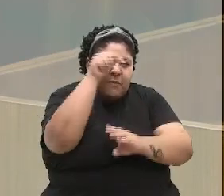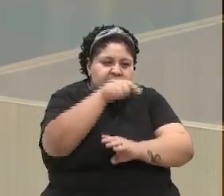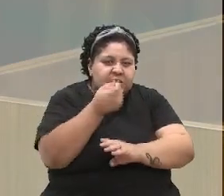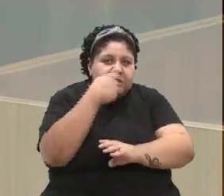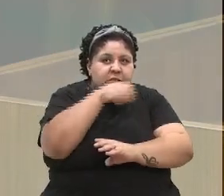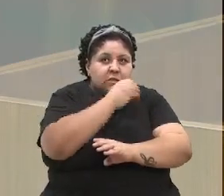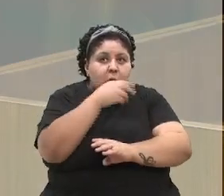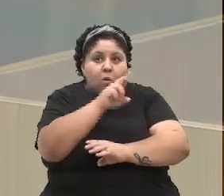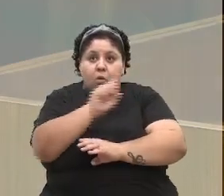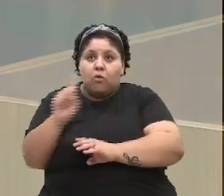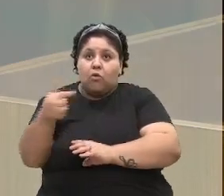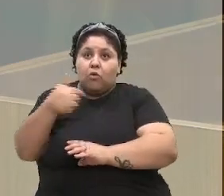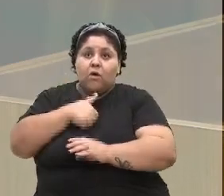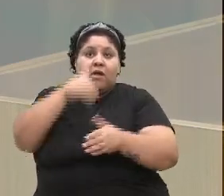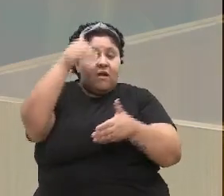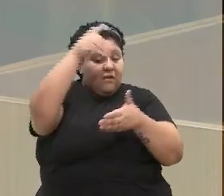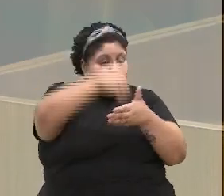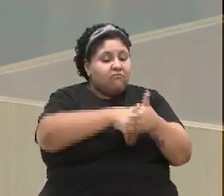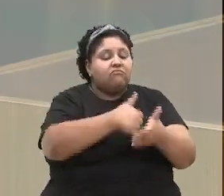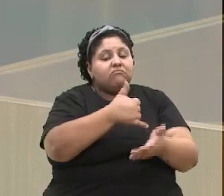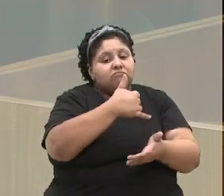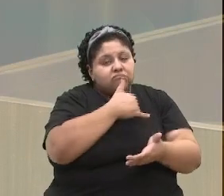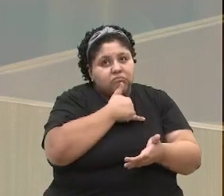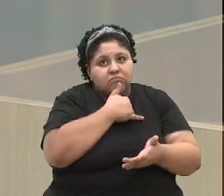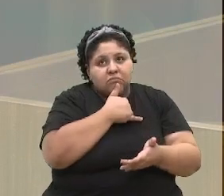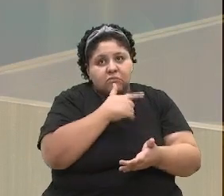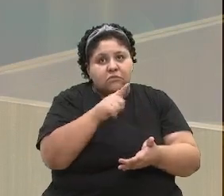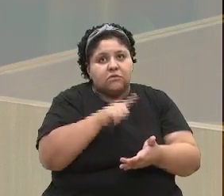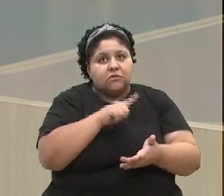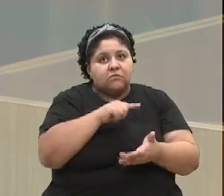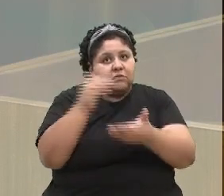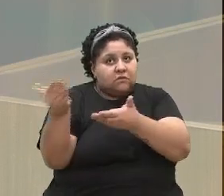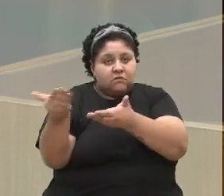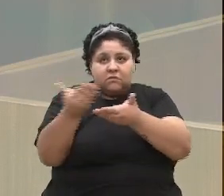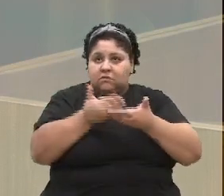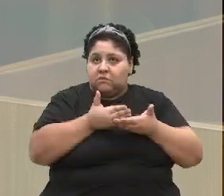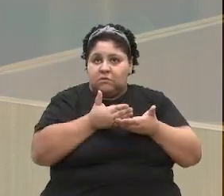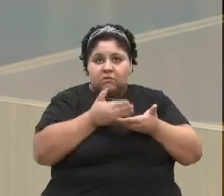não precisa. E o meu voto, infelizmente, por não ter sido convidado, por